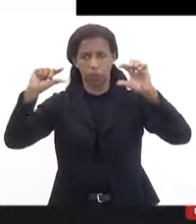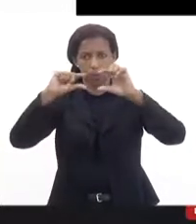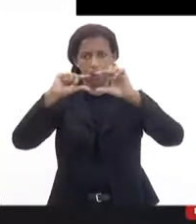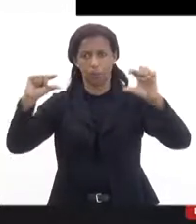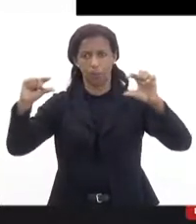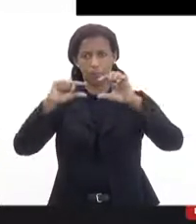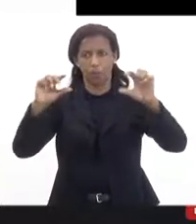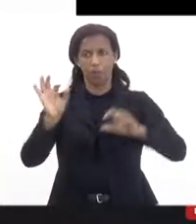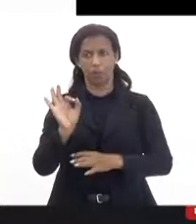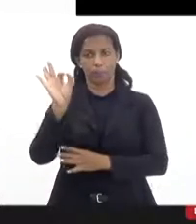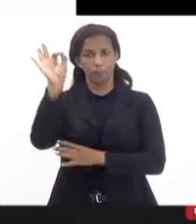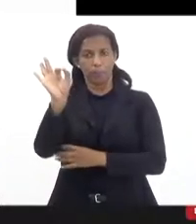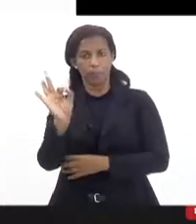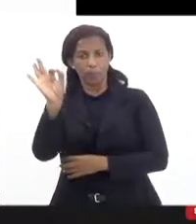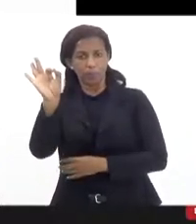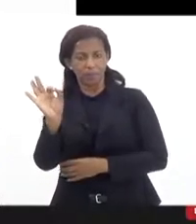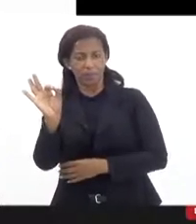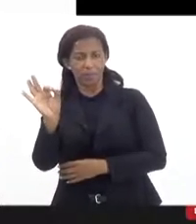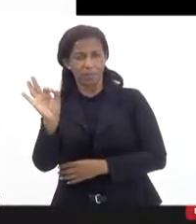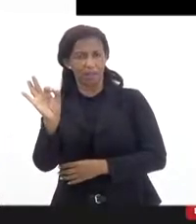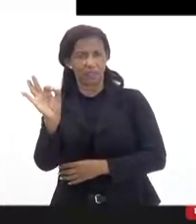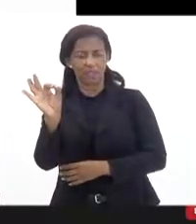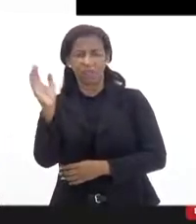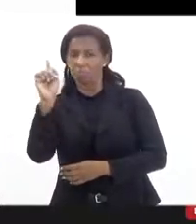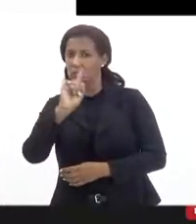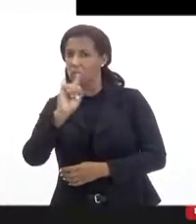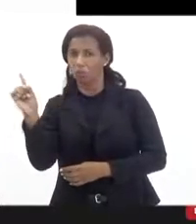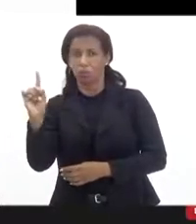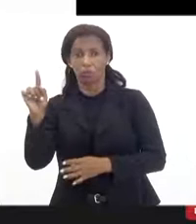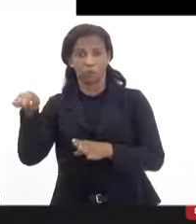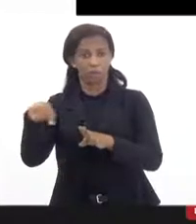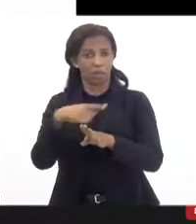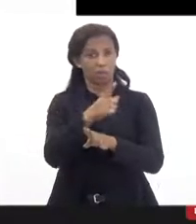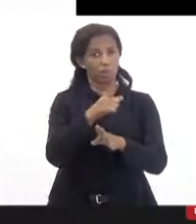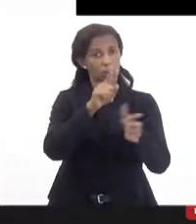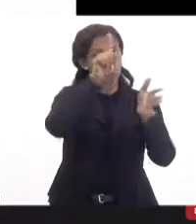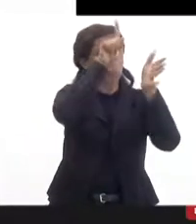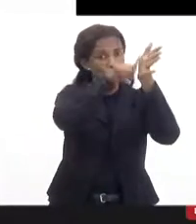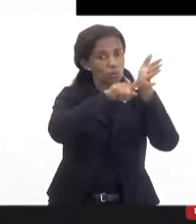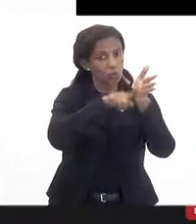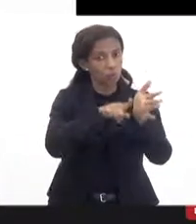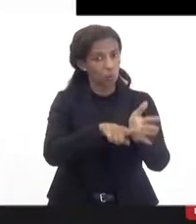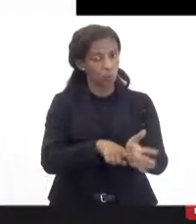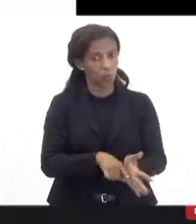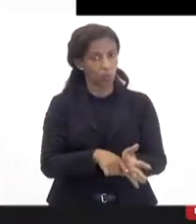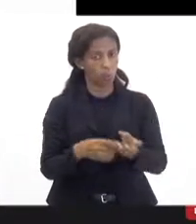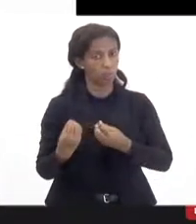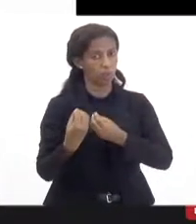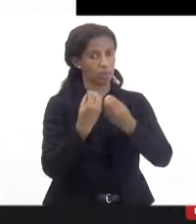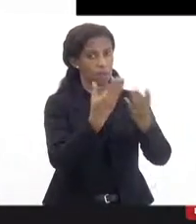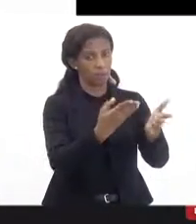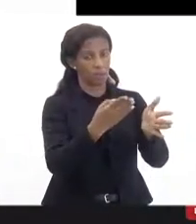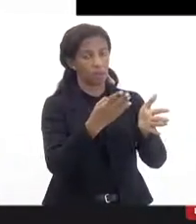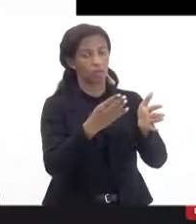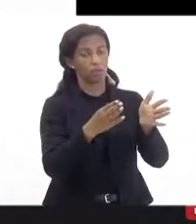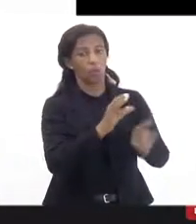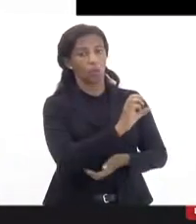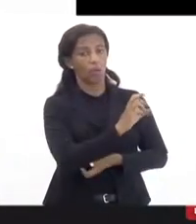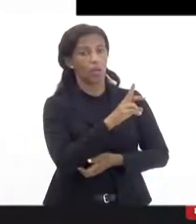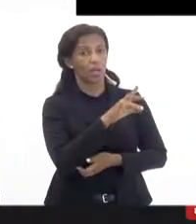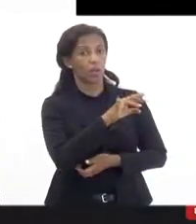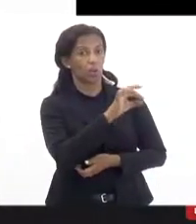de percentuais, ela não tem nenhuma correlação com o desconto que vai ser dado ao credor, no caso ele